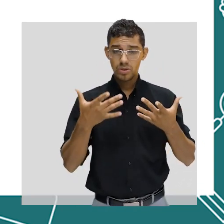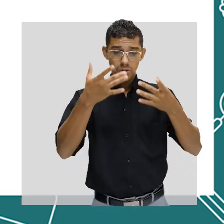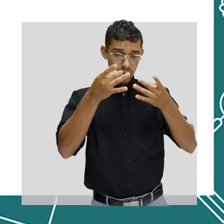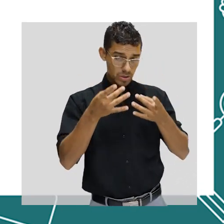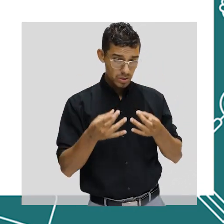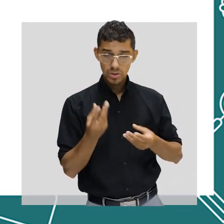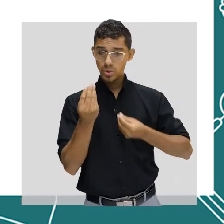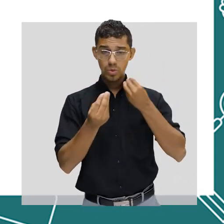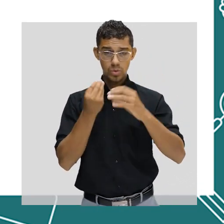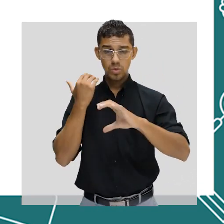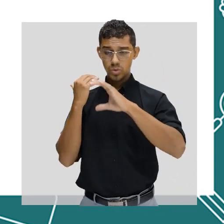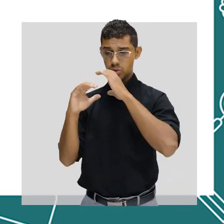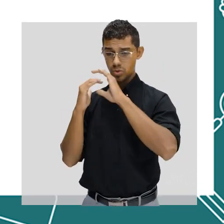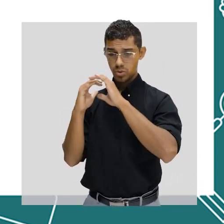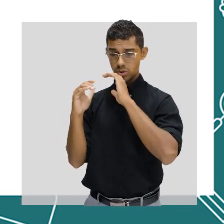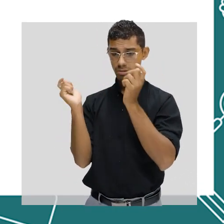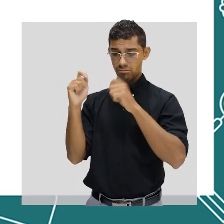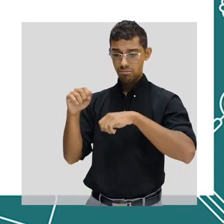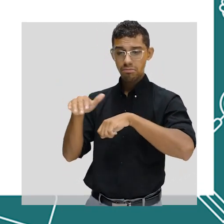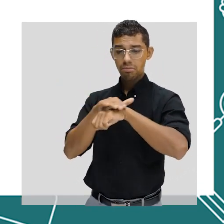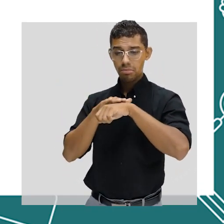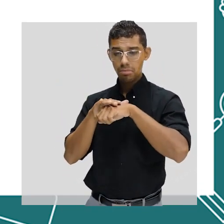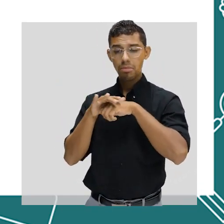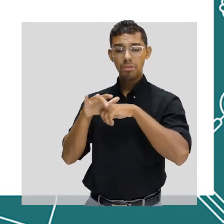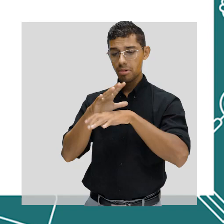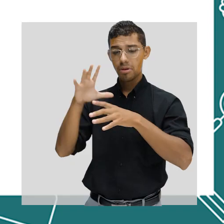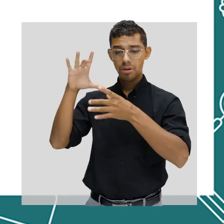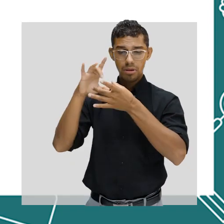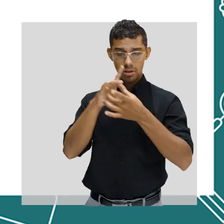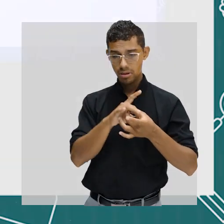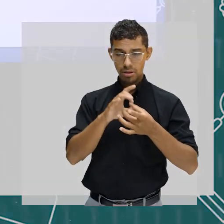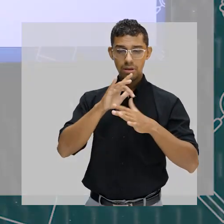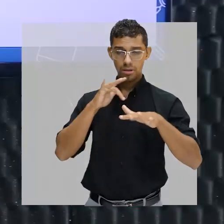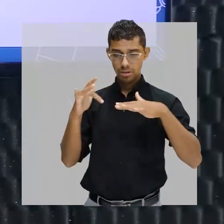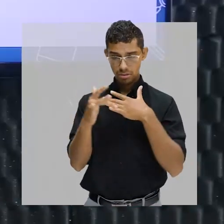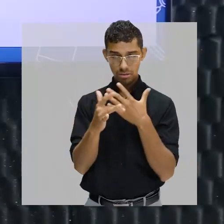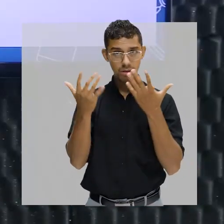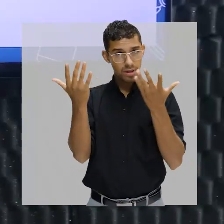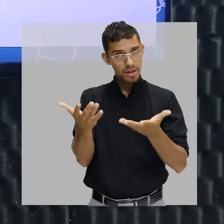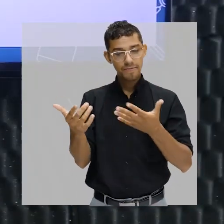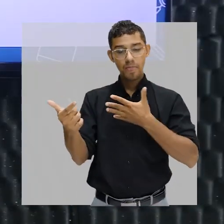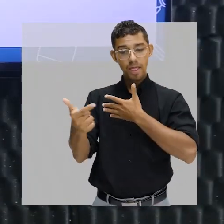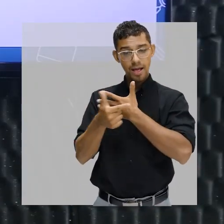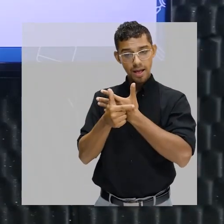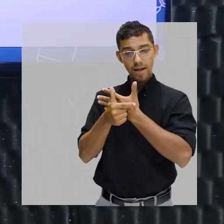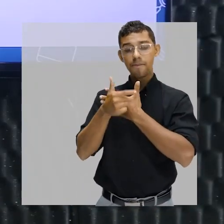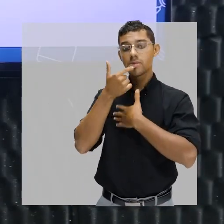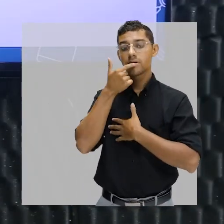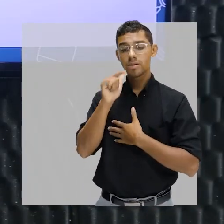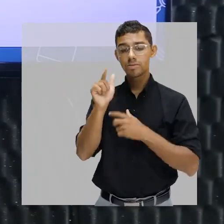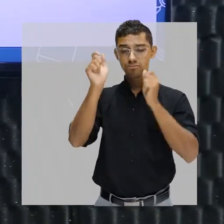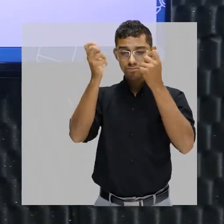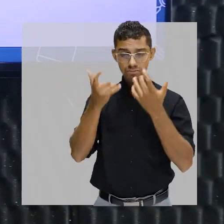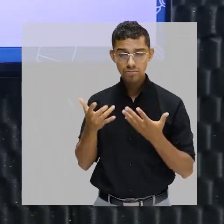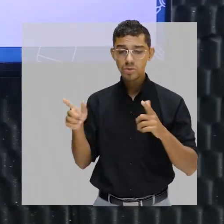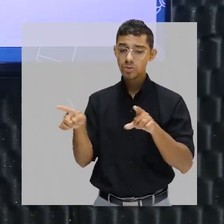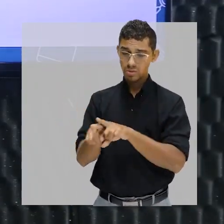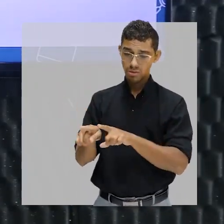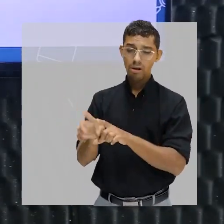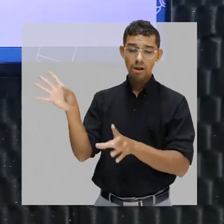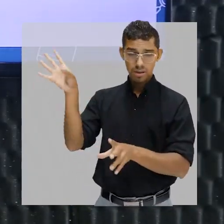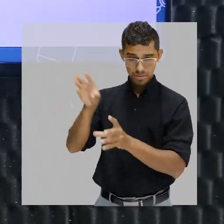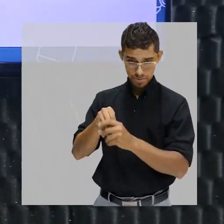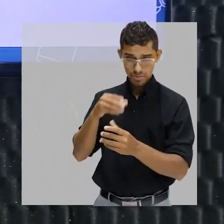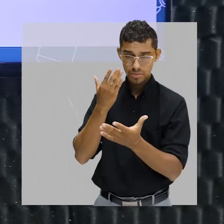de haver comunicação dentro de um espaço, dentro de um contexto que é a rede social. As funções da linguagem, não posso deixar de falar disso dentro